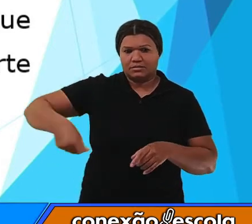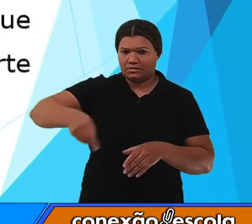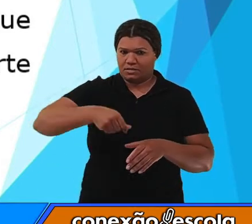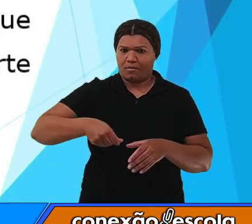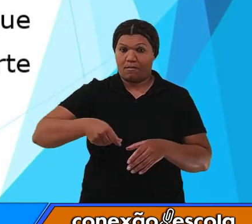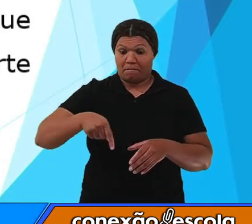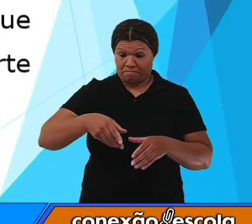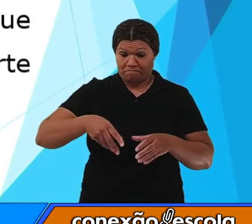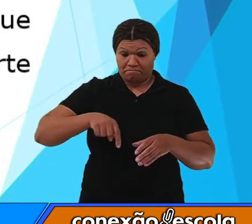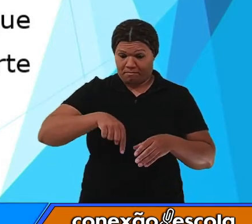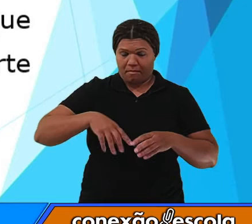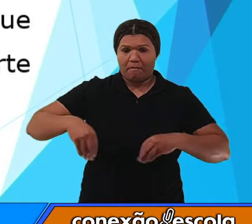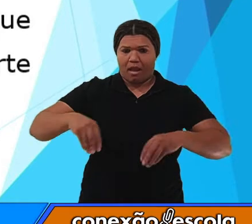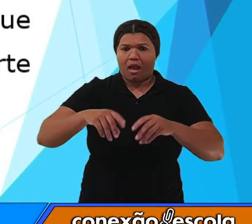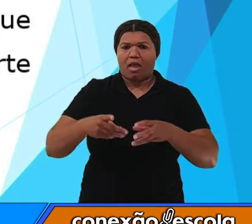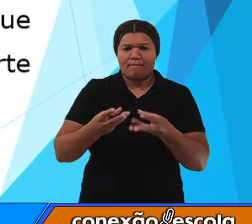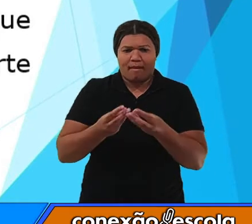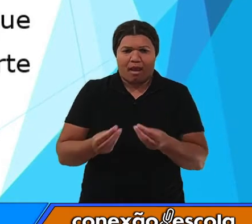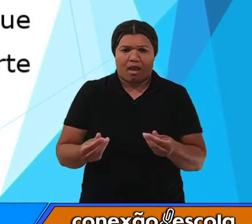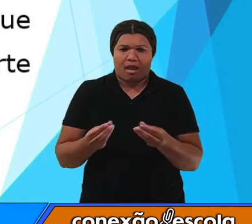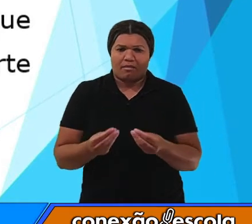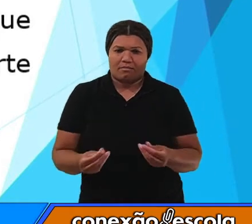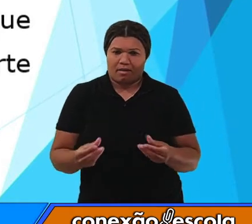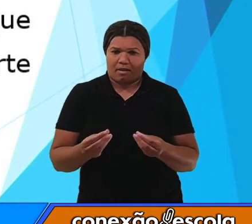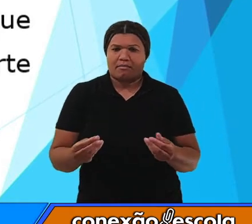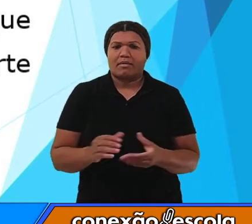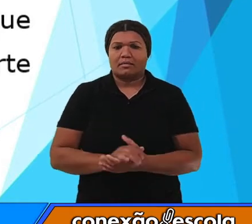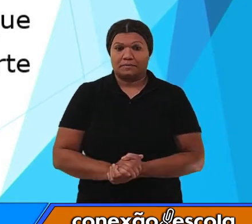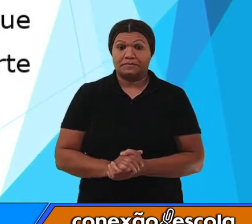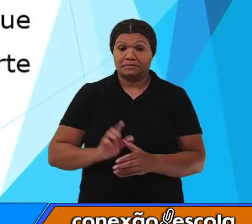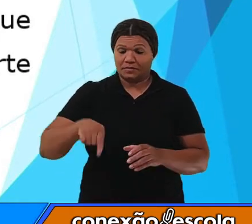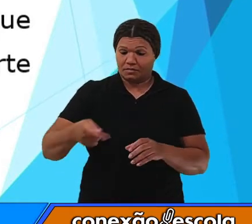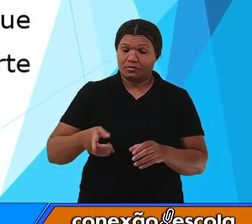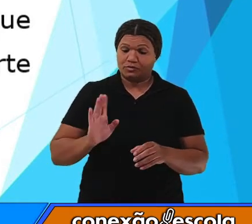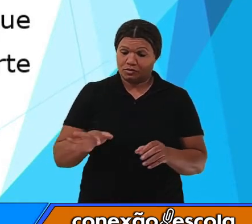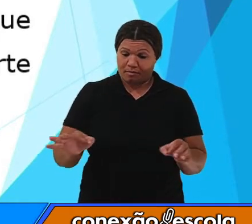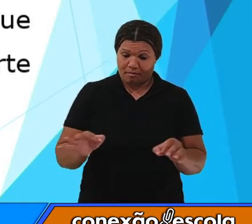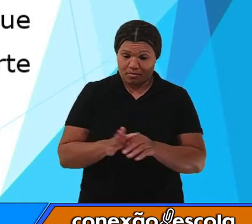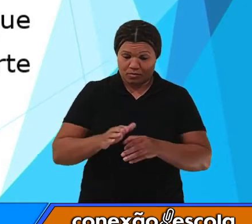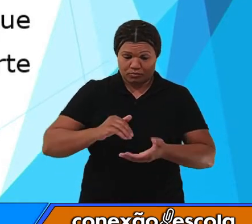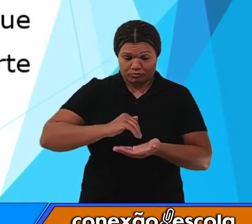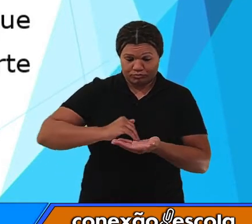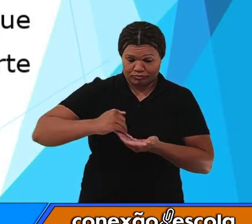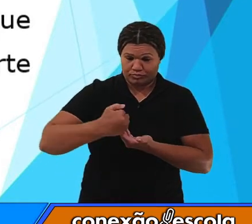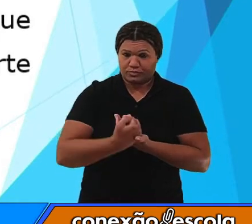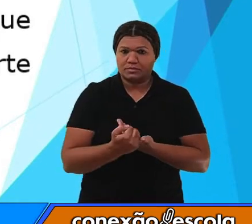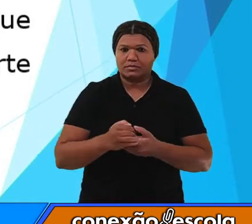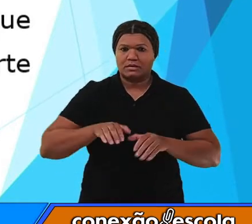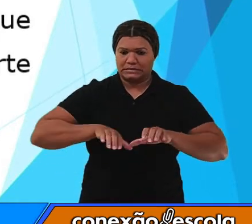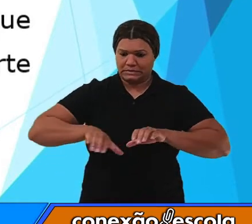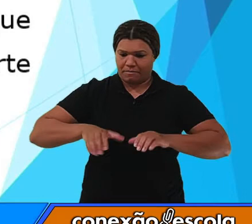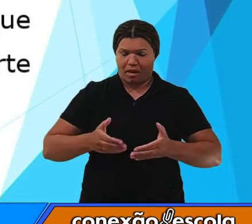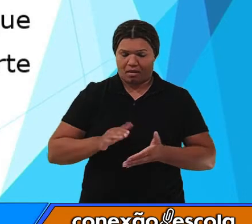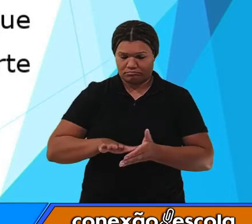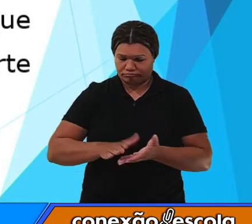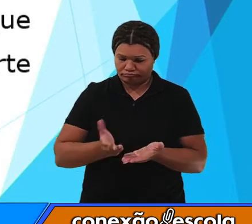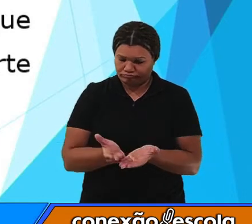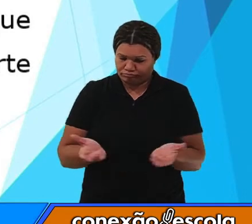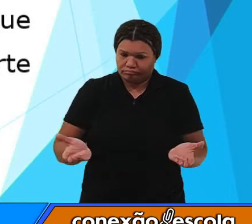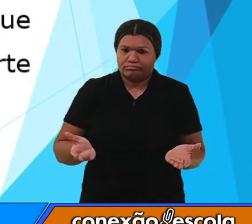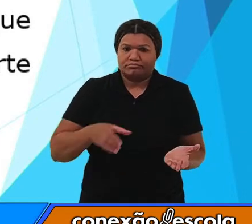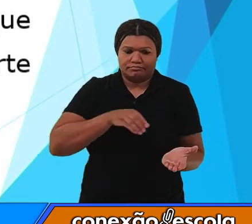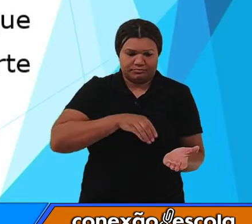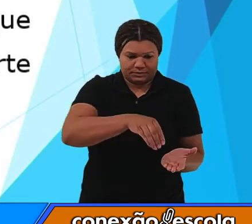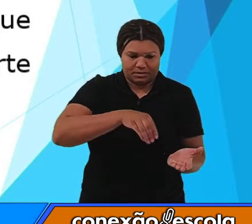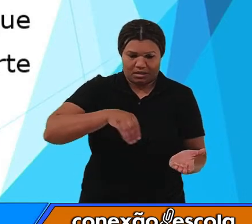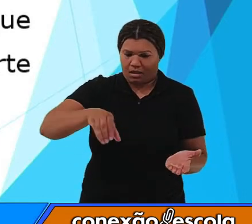mole mesmo. Depois de aberta, coloque em formas individuais. Prepare a massa de forma